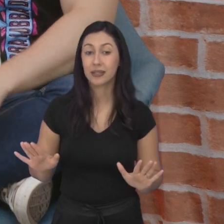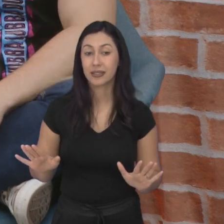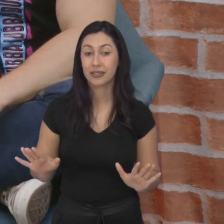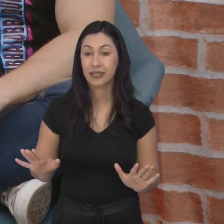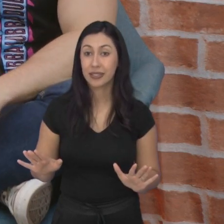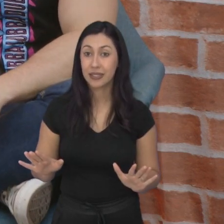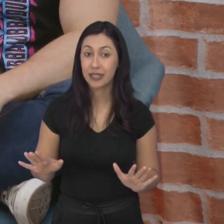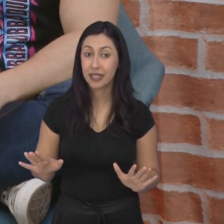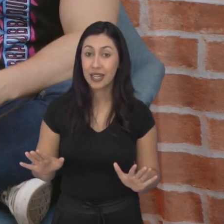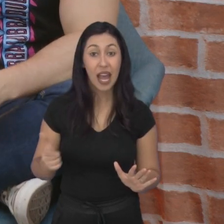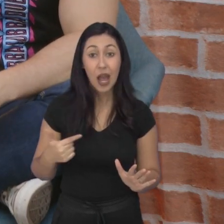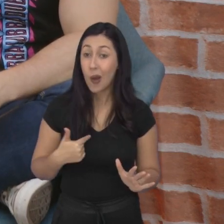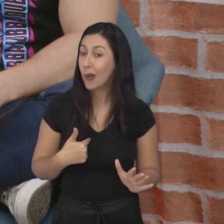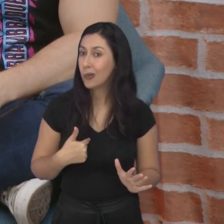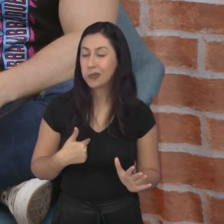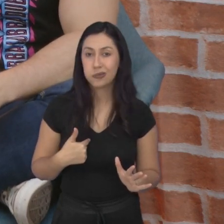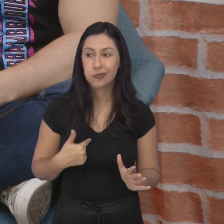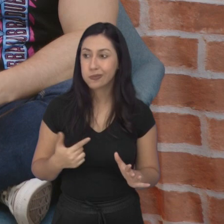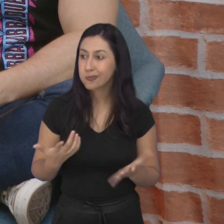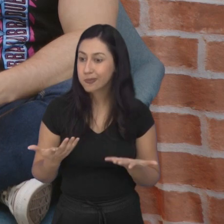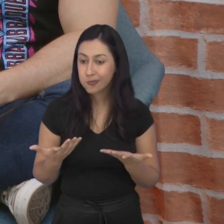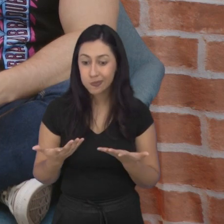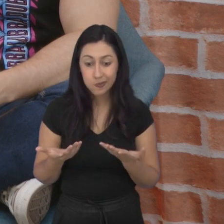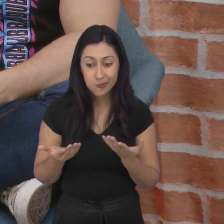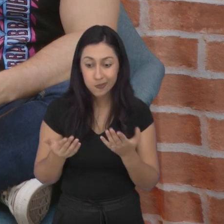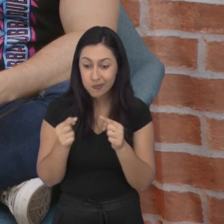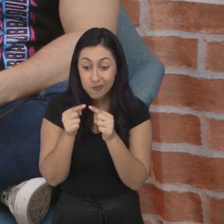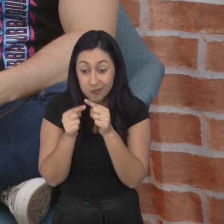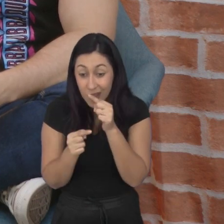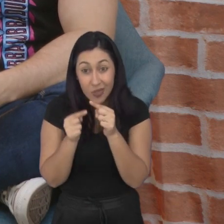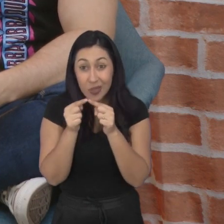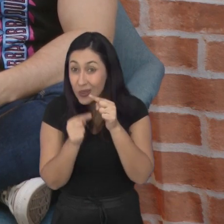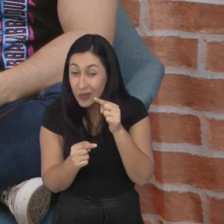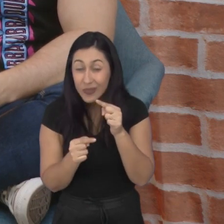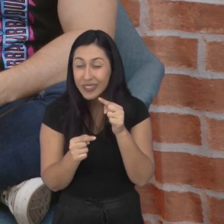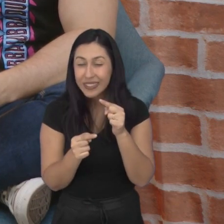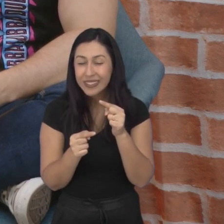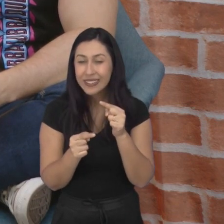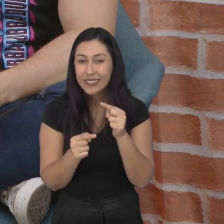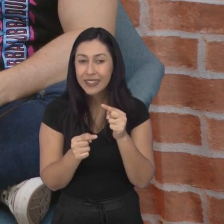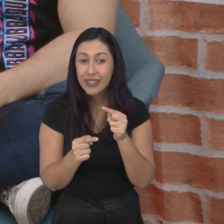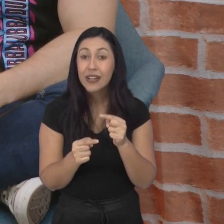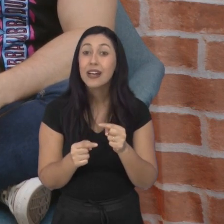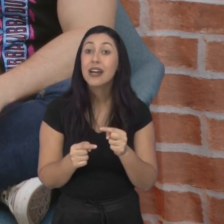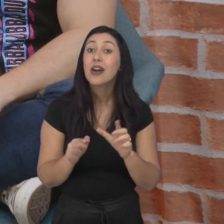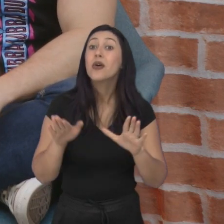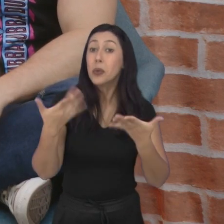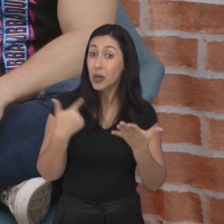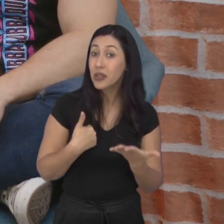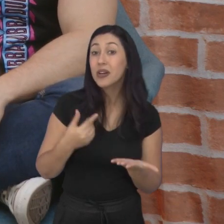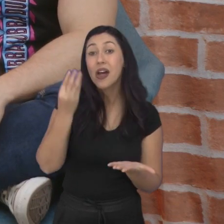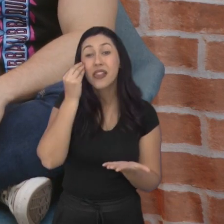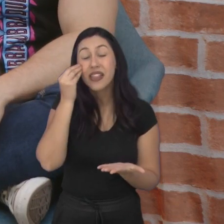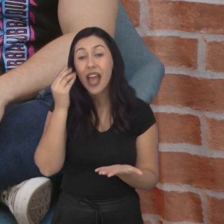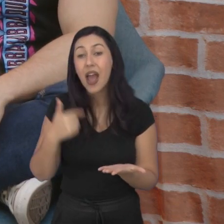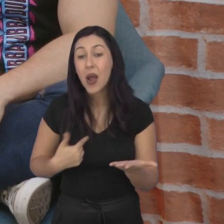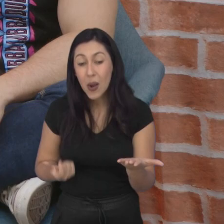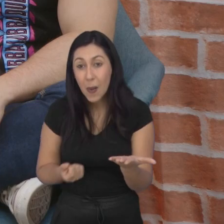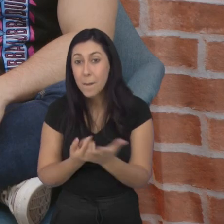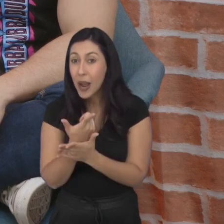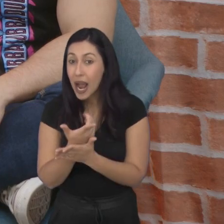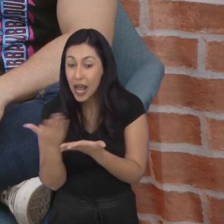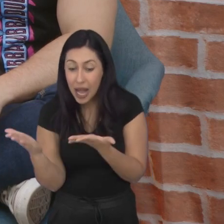Mas mesmo não tem jeito nenhum ali com o lápis na mão. E quando eu tentei, eu comprava